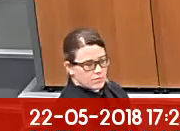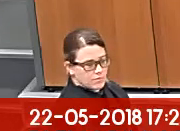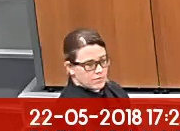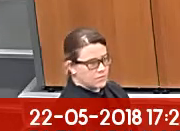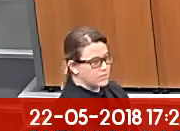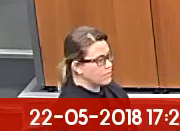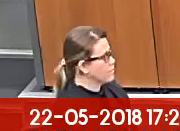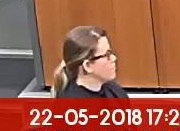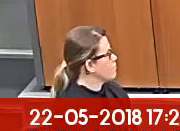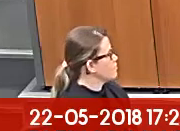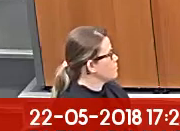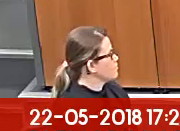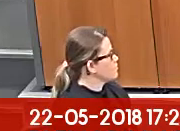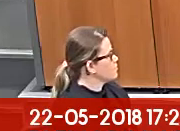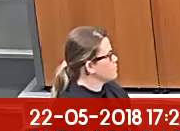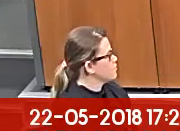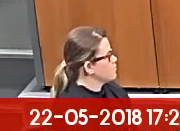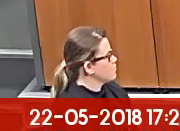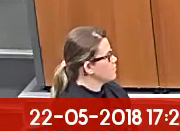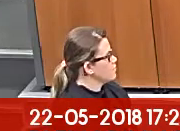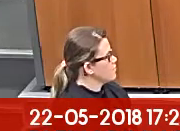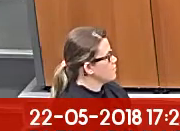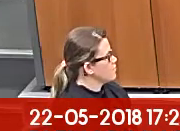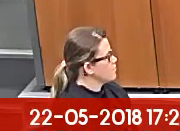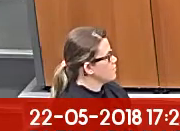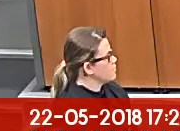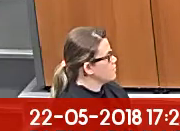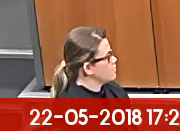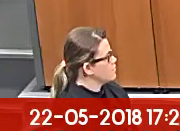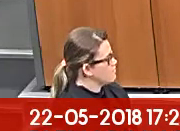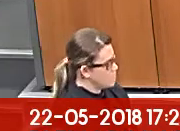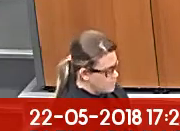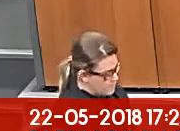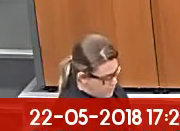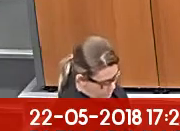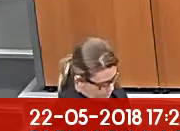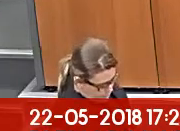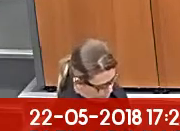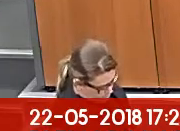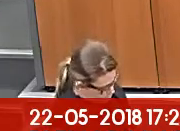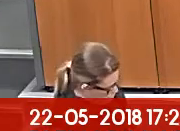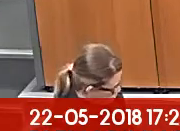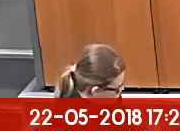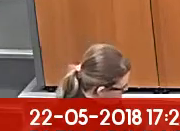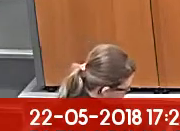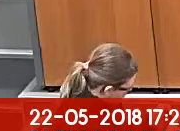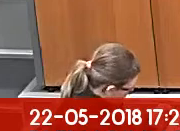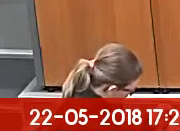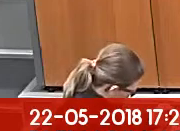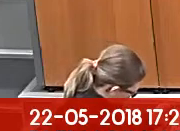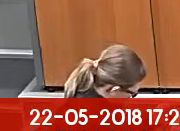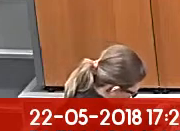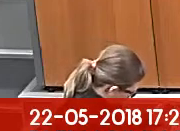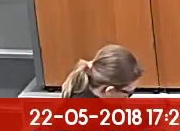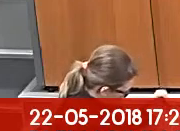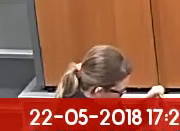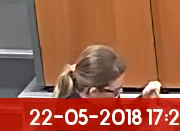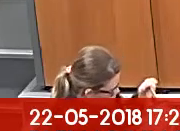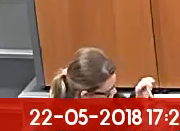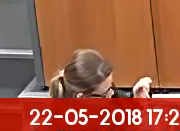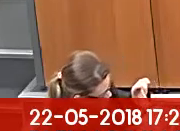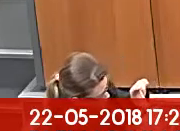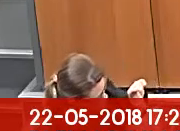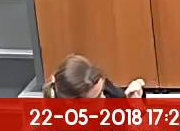providencie um requerimento específico da ideia de se discutir a possibilidade da criação de curso